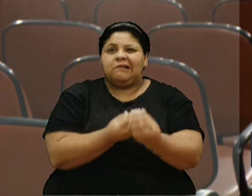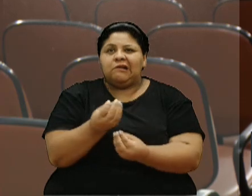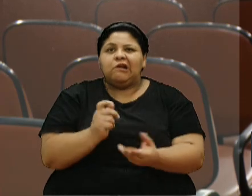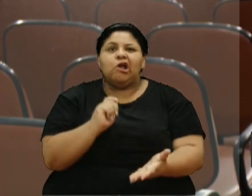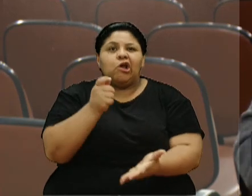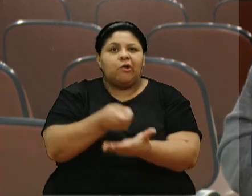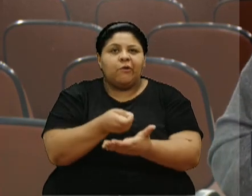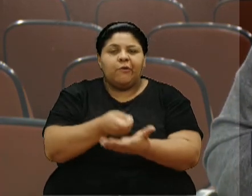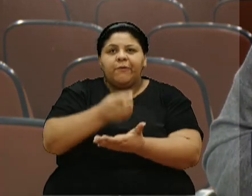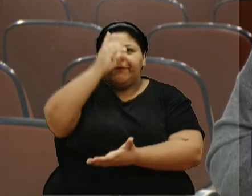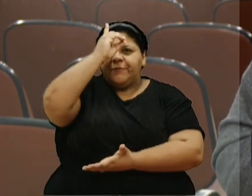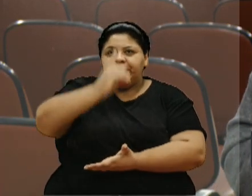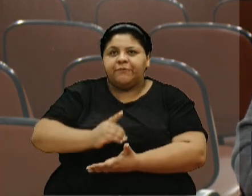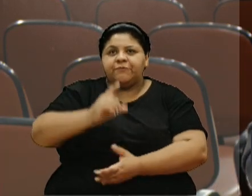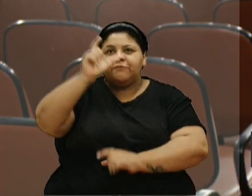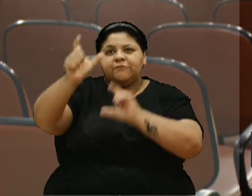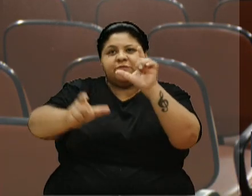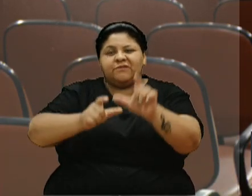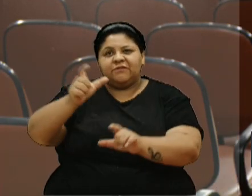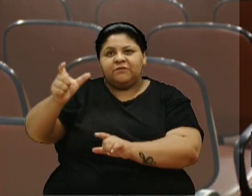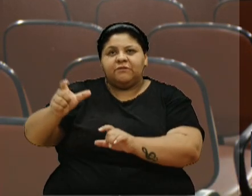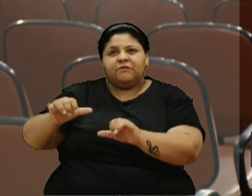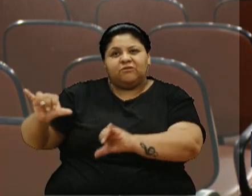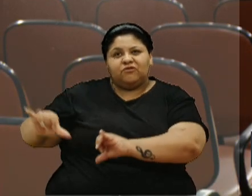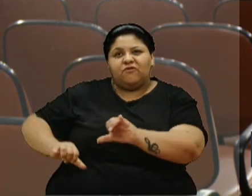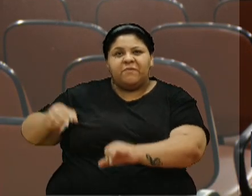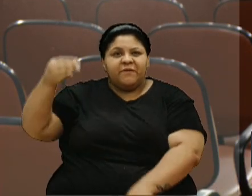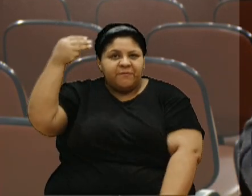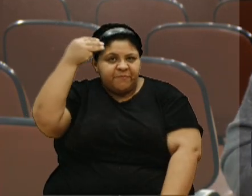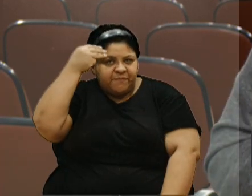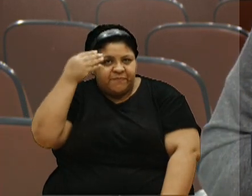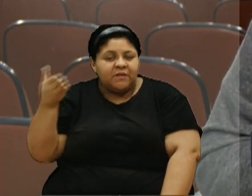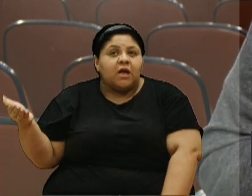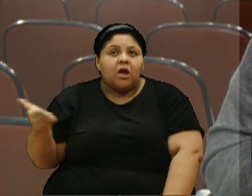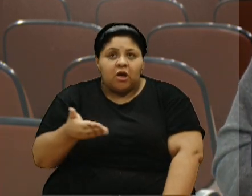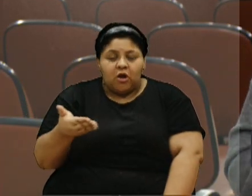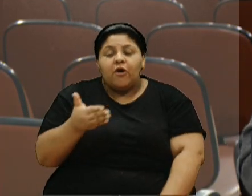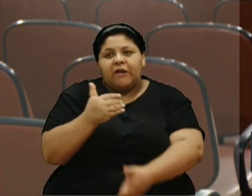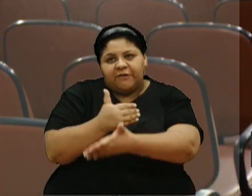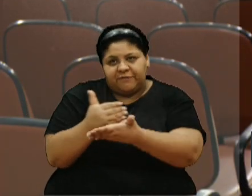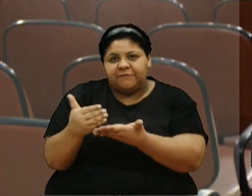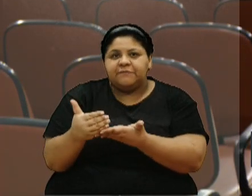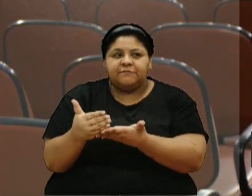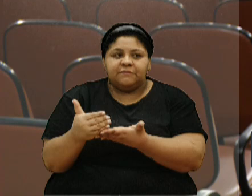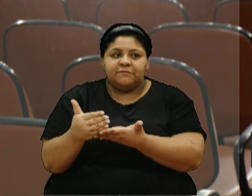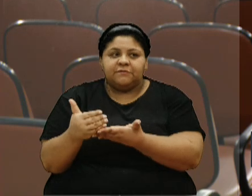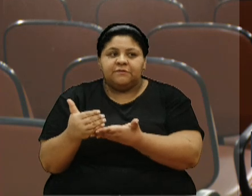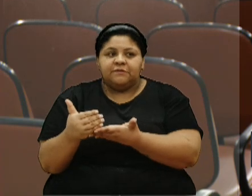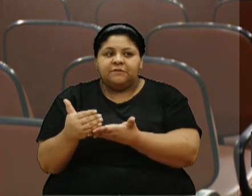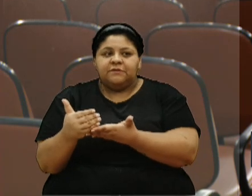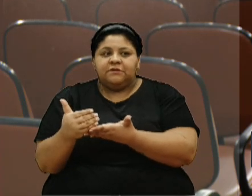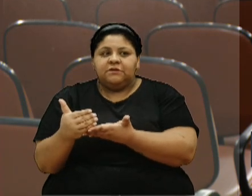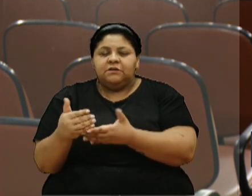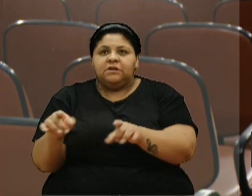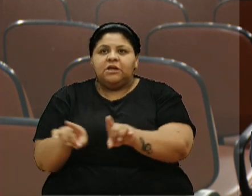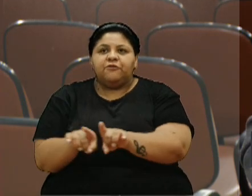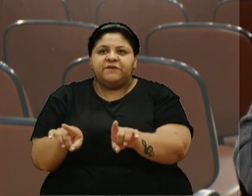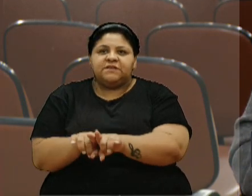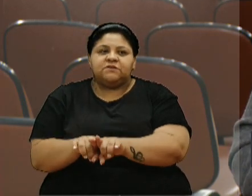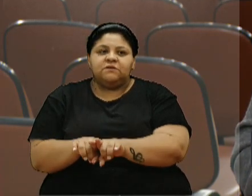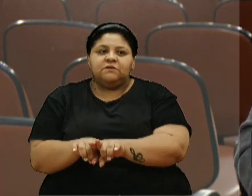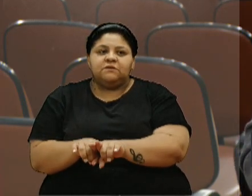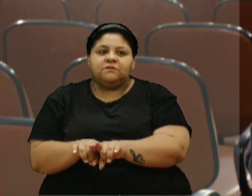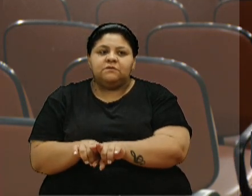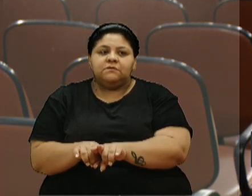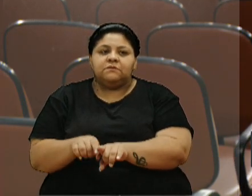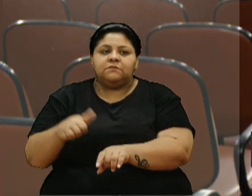luta pelos direitos das pessoas com sofrimento mental. Você, então, a partir de agora, tem essa primeira semana, né, a abertura